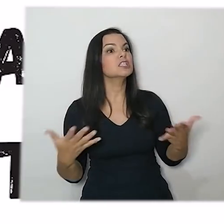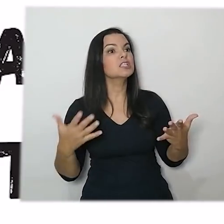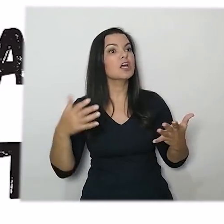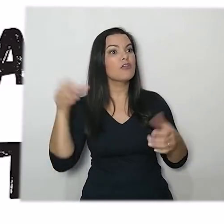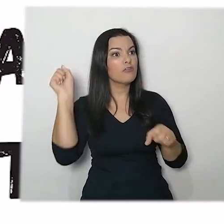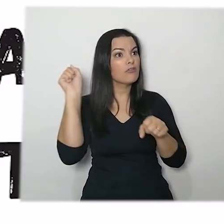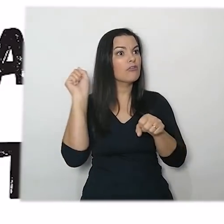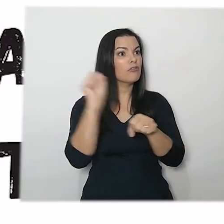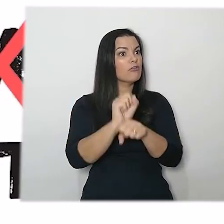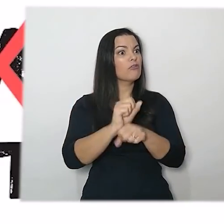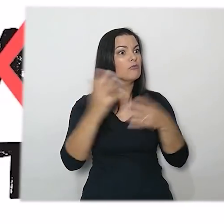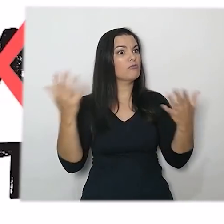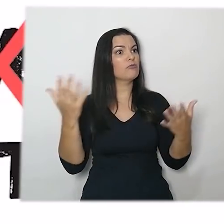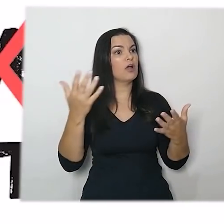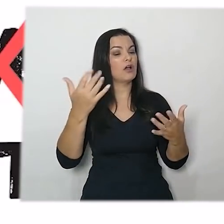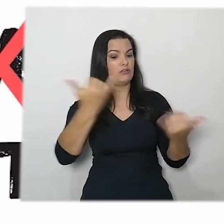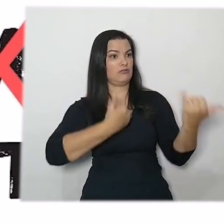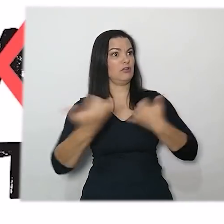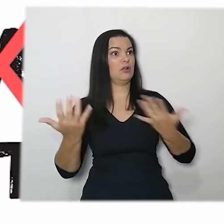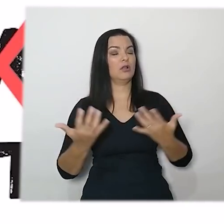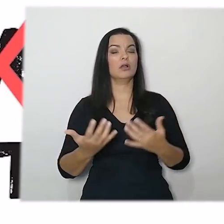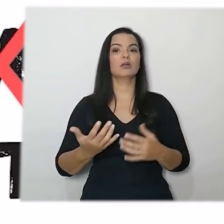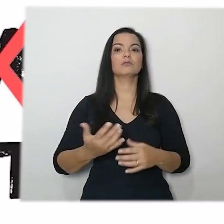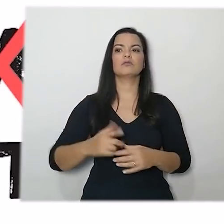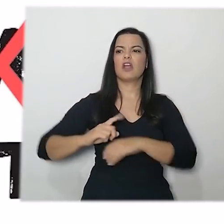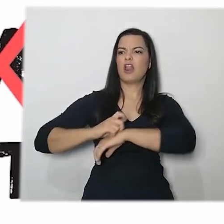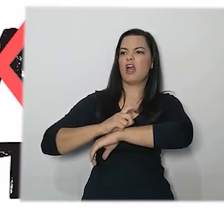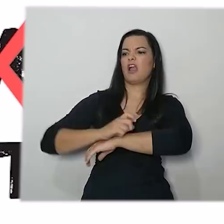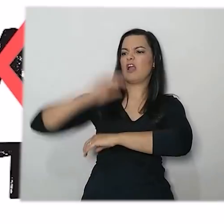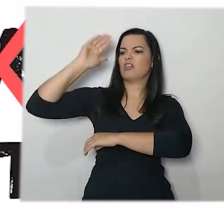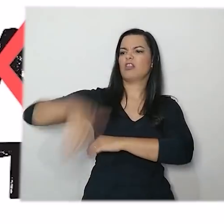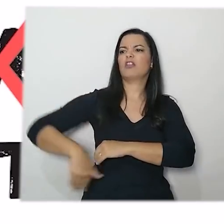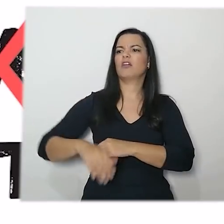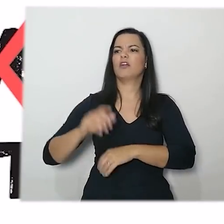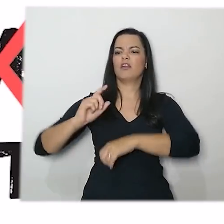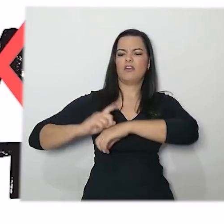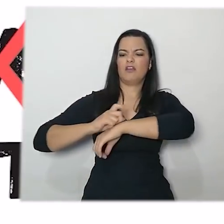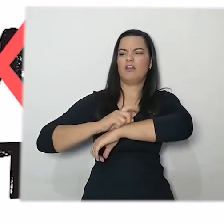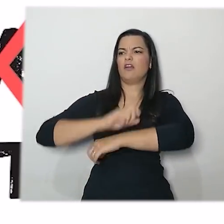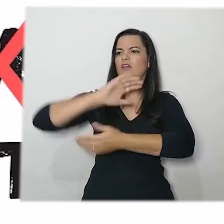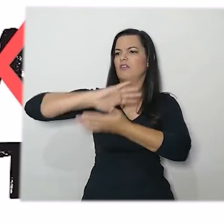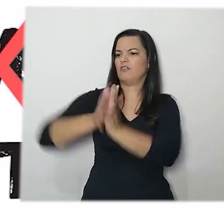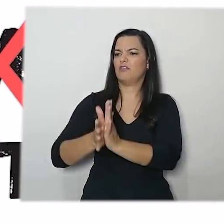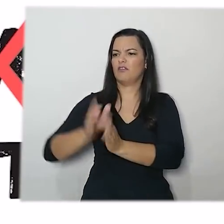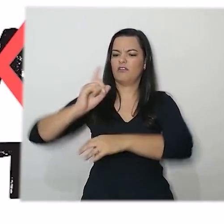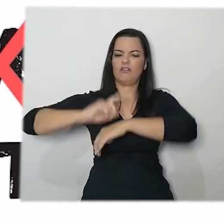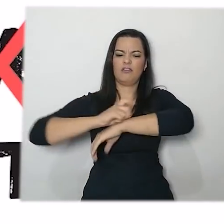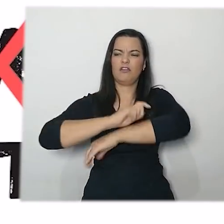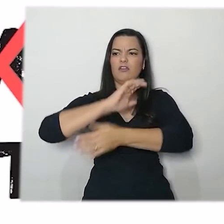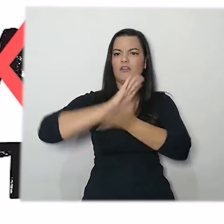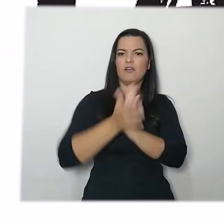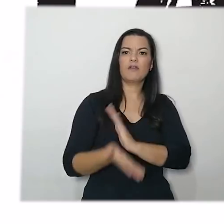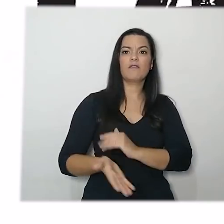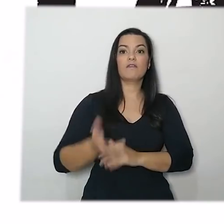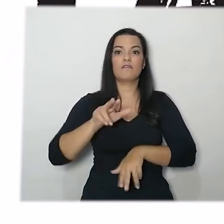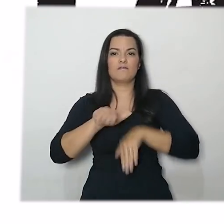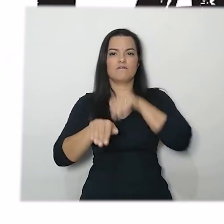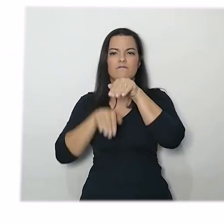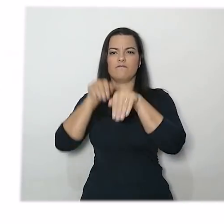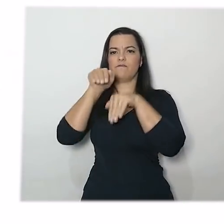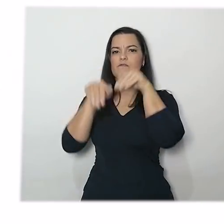a lagarta, abaixo a lagarta, disse o gafanhoto. Vamos acabar com ela.